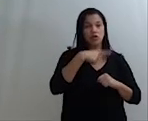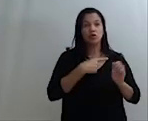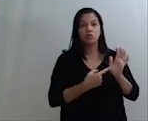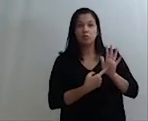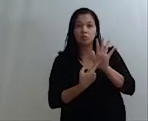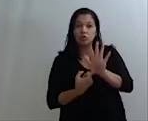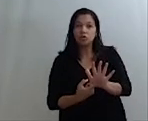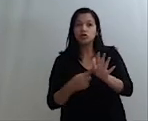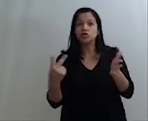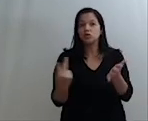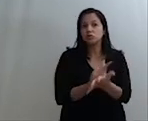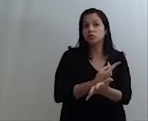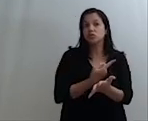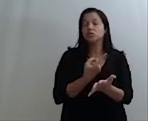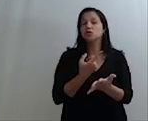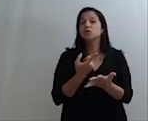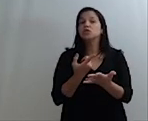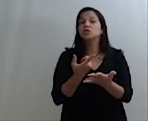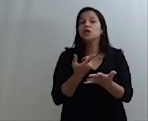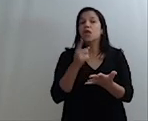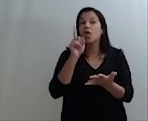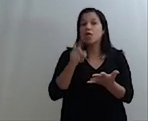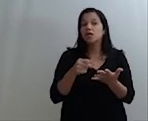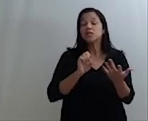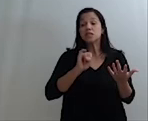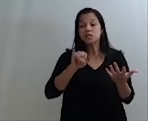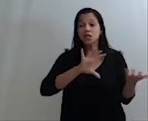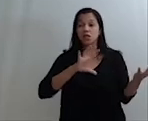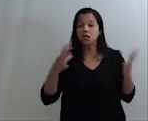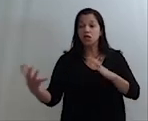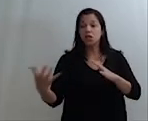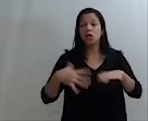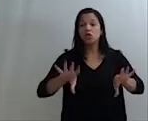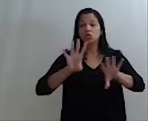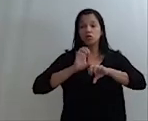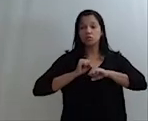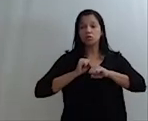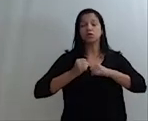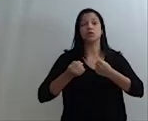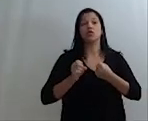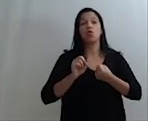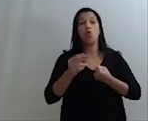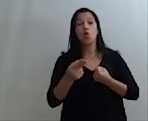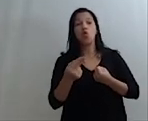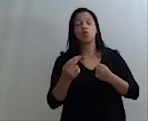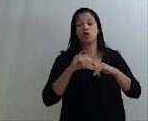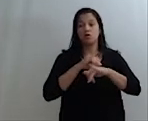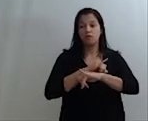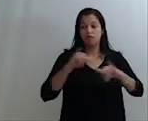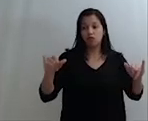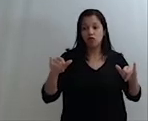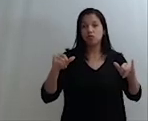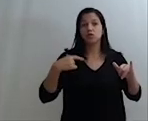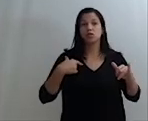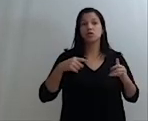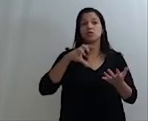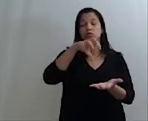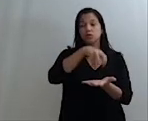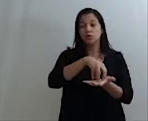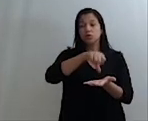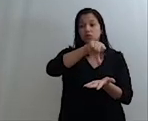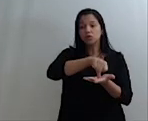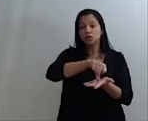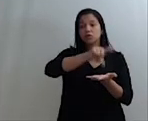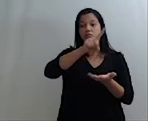tal situação de risco no caso de eventual contaminação e conforme informações prestadas pela Unidade prisional que abriga o paciente